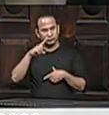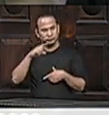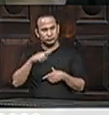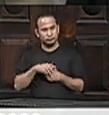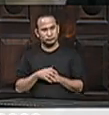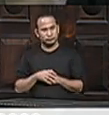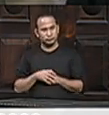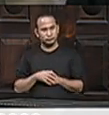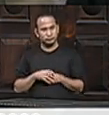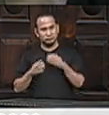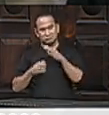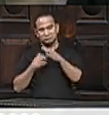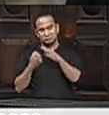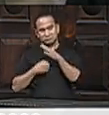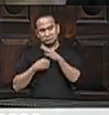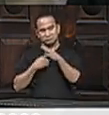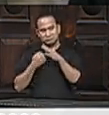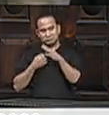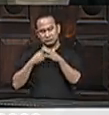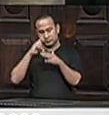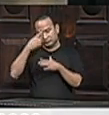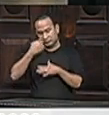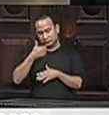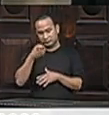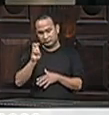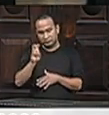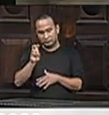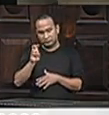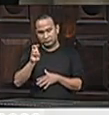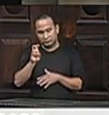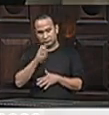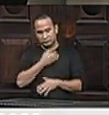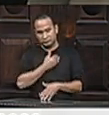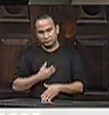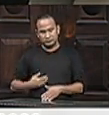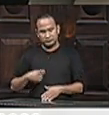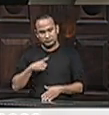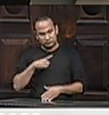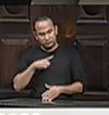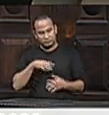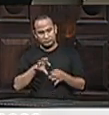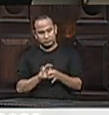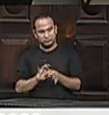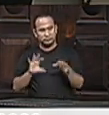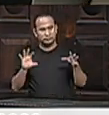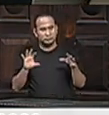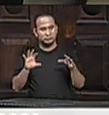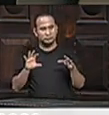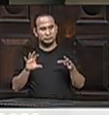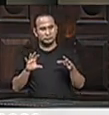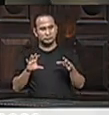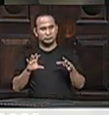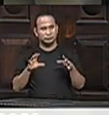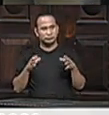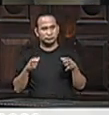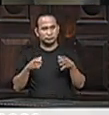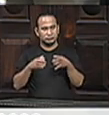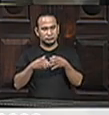presidente, 18 membros sem proporcionalidade. Então, nesses 18, imagine